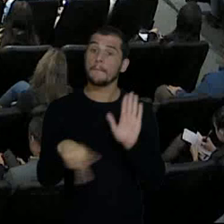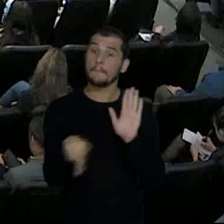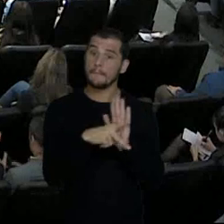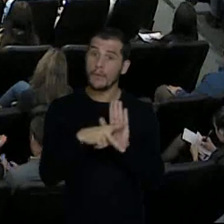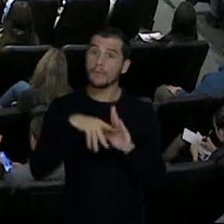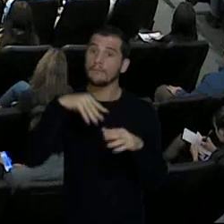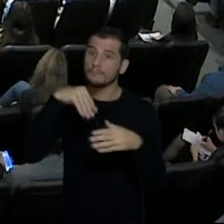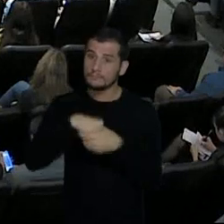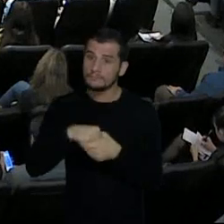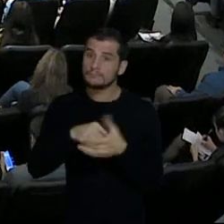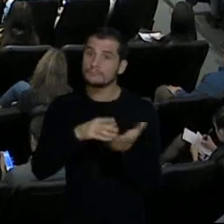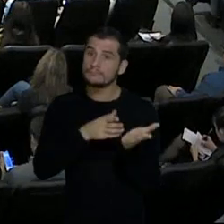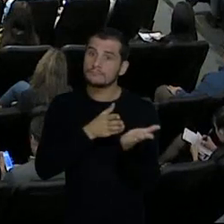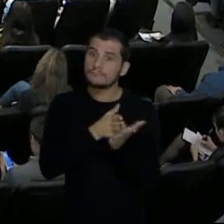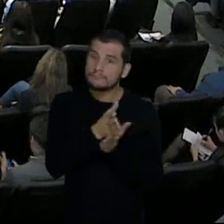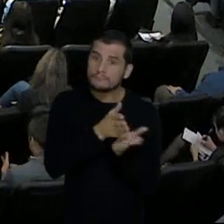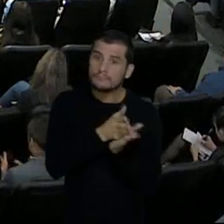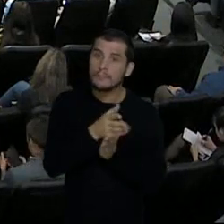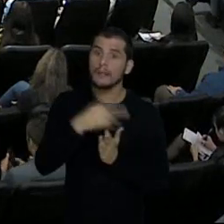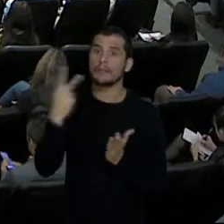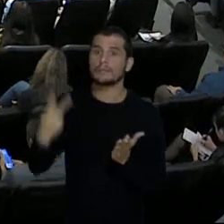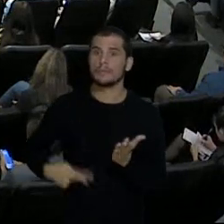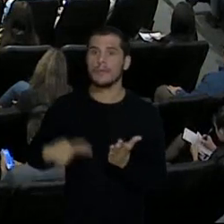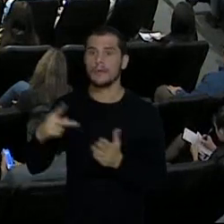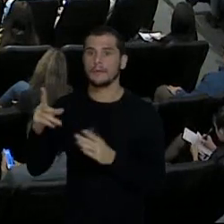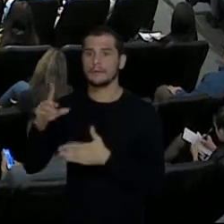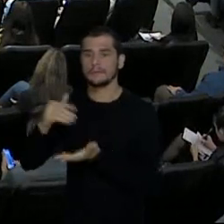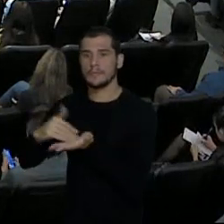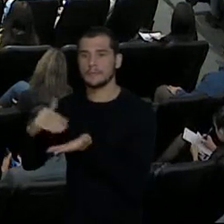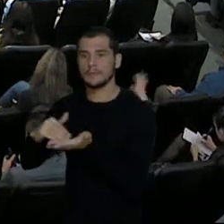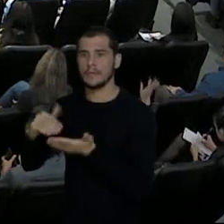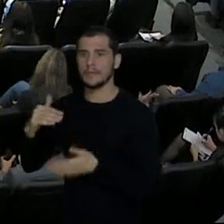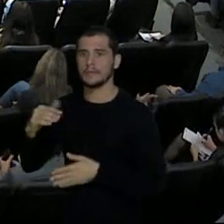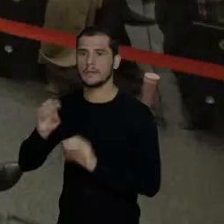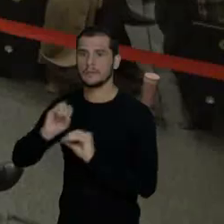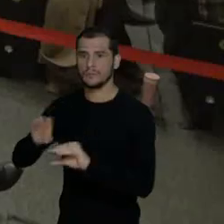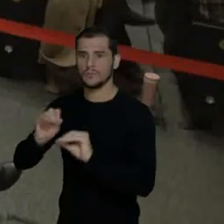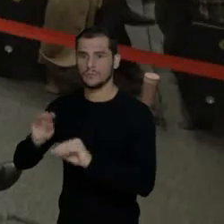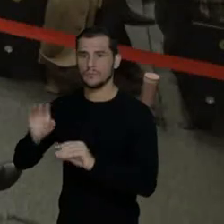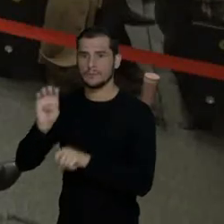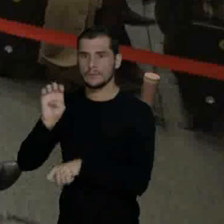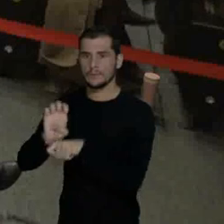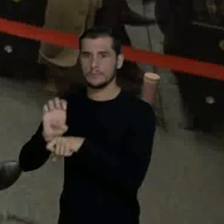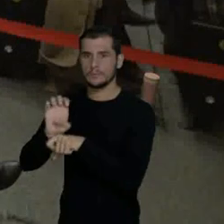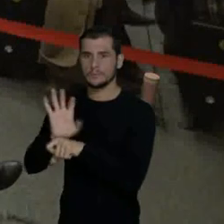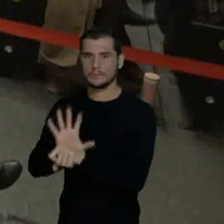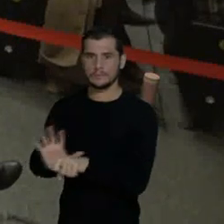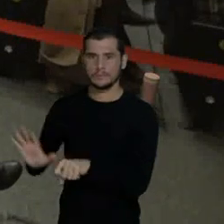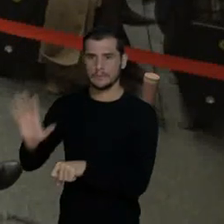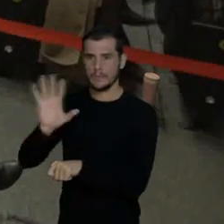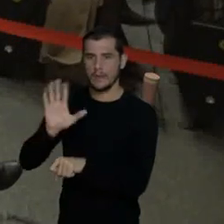Secretaria da Educação a nível de estado quem concorda levante a mão